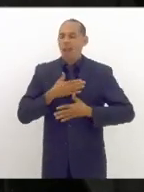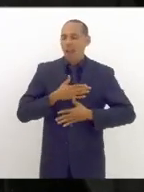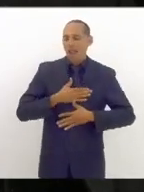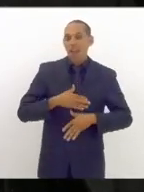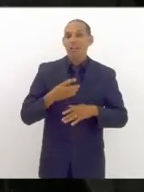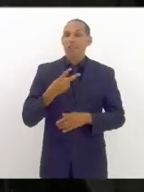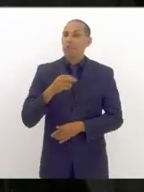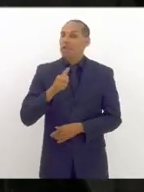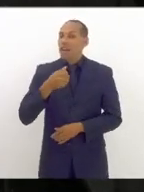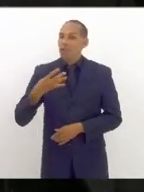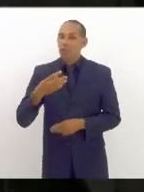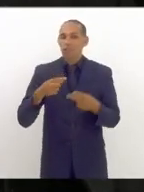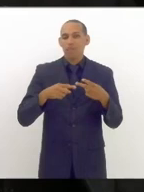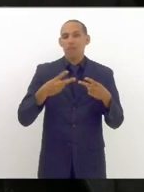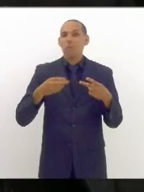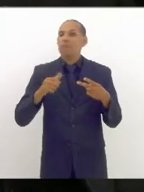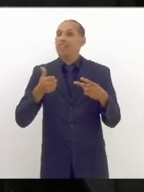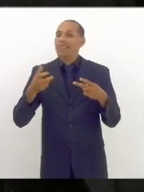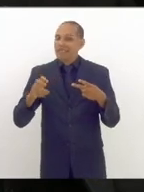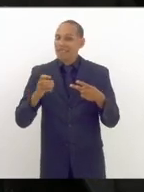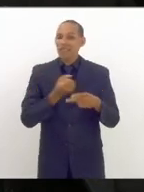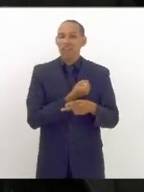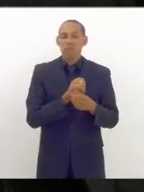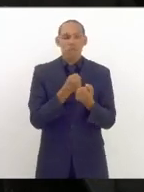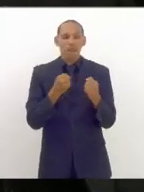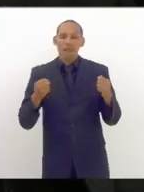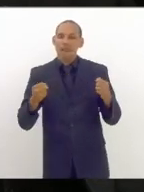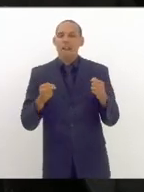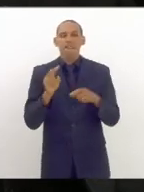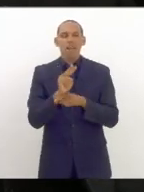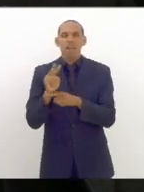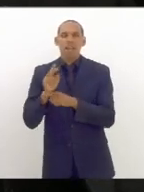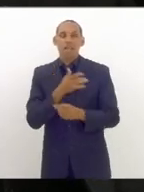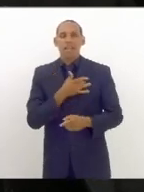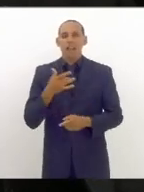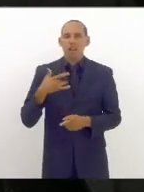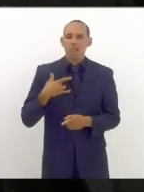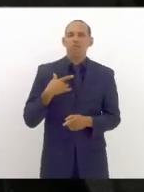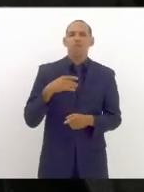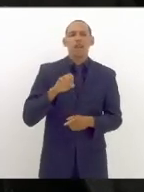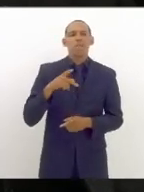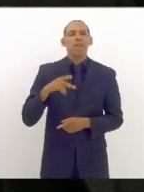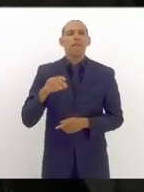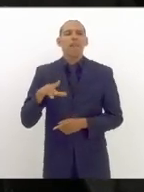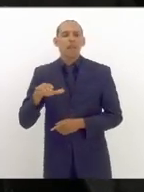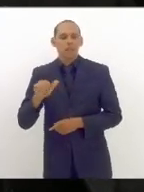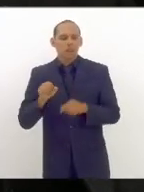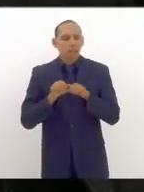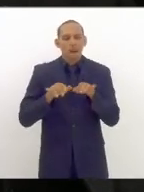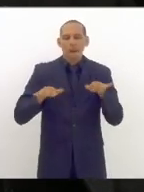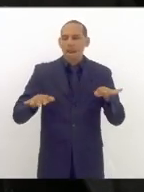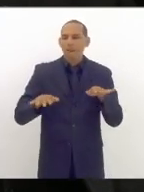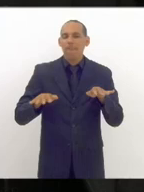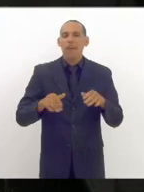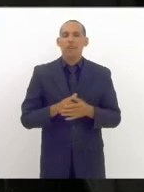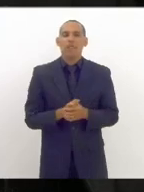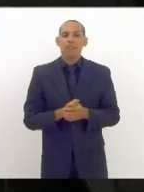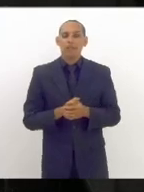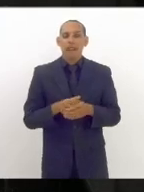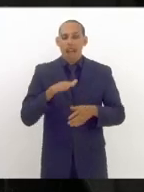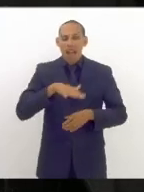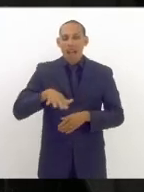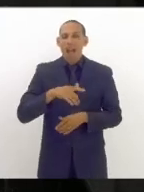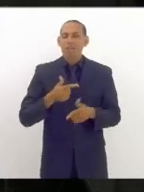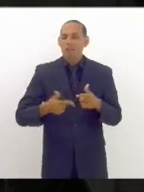inúmeros desafios ligados à vigilância em saúde, ligados à vigilância epidemiológica, à vigilância sanitária, uma área que tem sempre